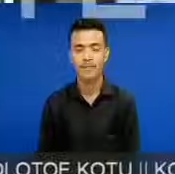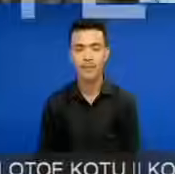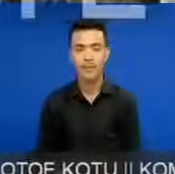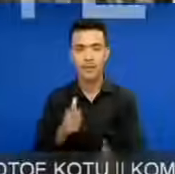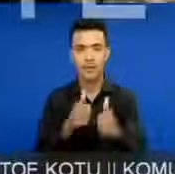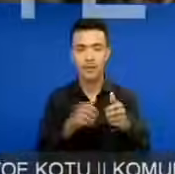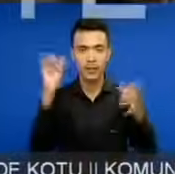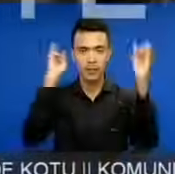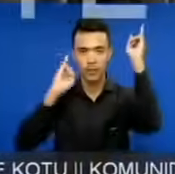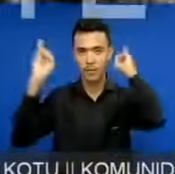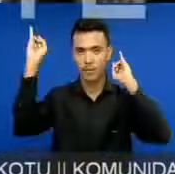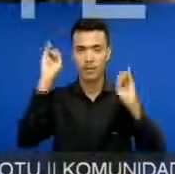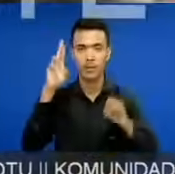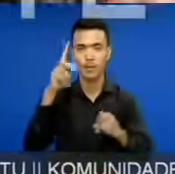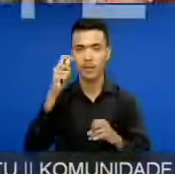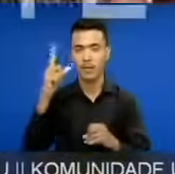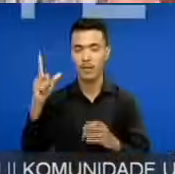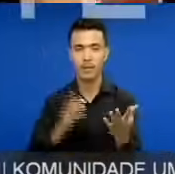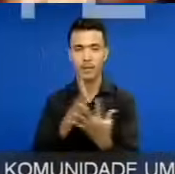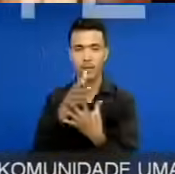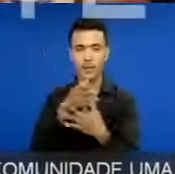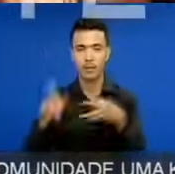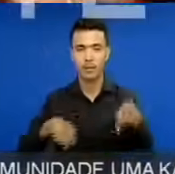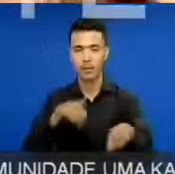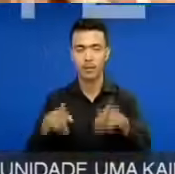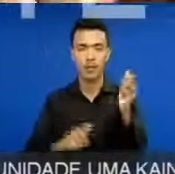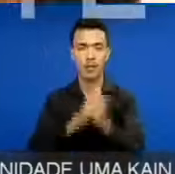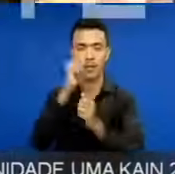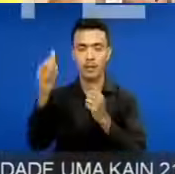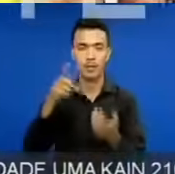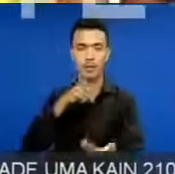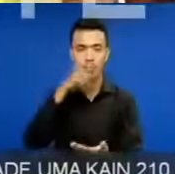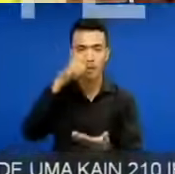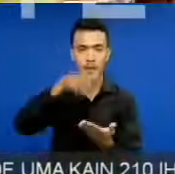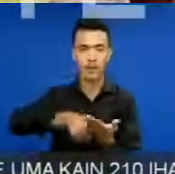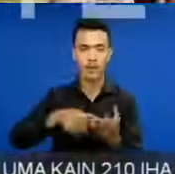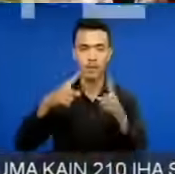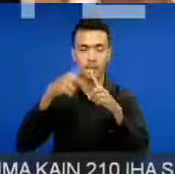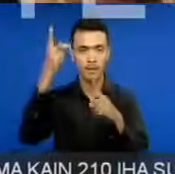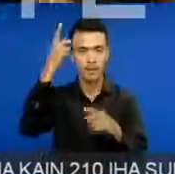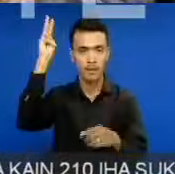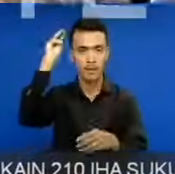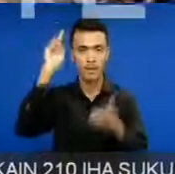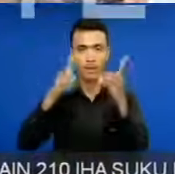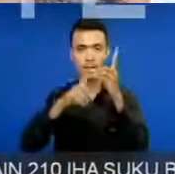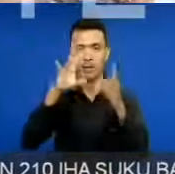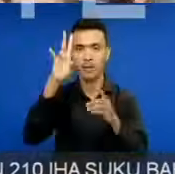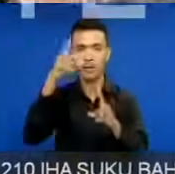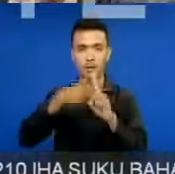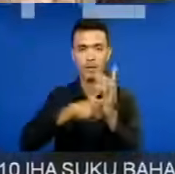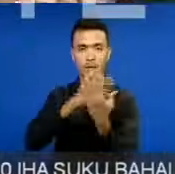baseia a informação na BRTTL e acesso. Comunidade ratou carta para primeiro-ministro e relou um rito fulano março, tina rihundrua,